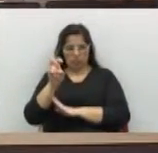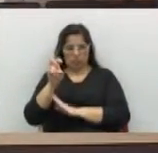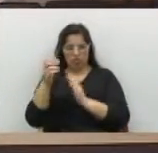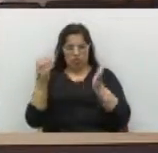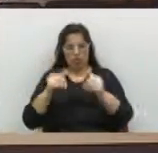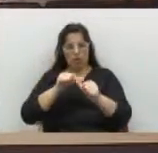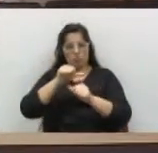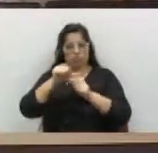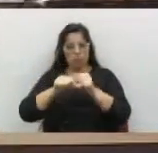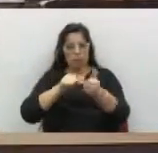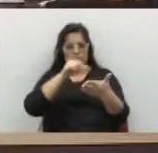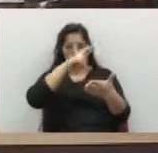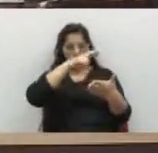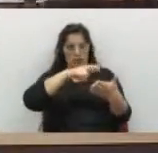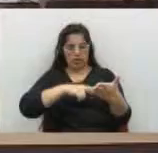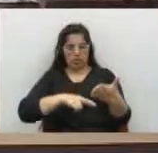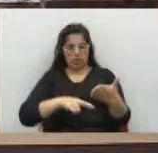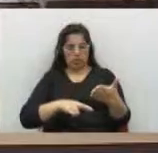a seguinte redação.